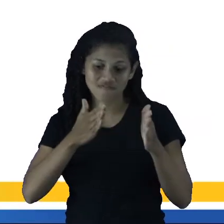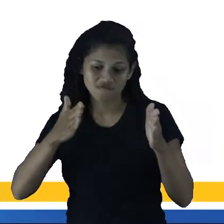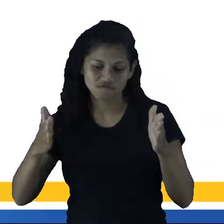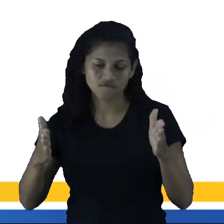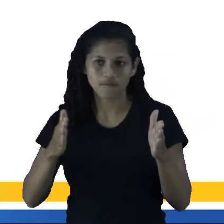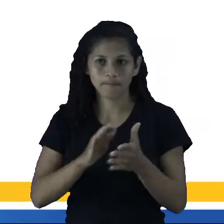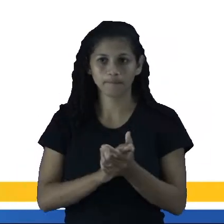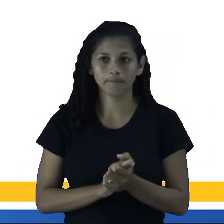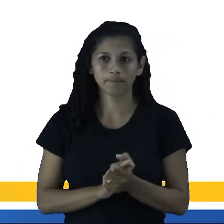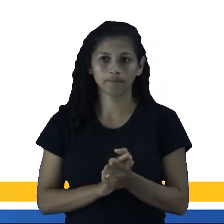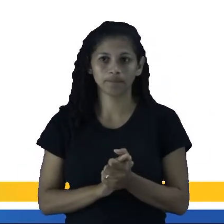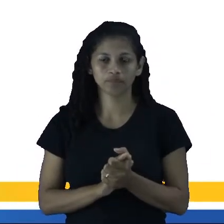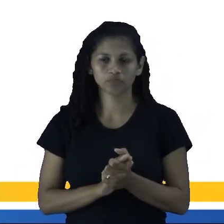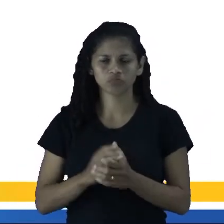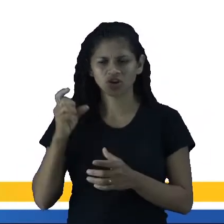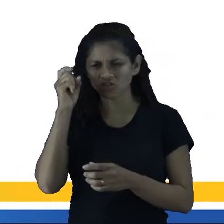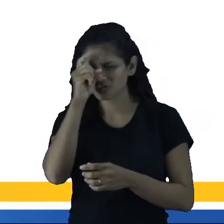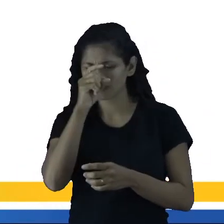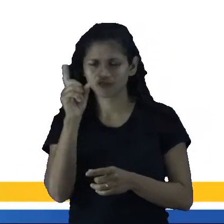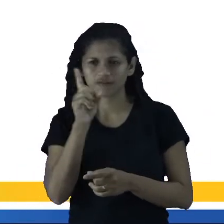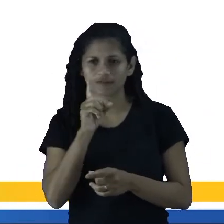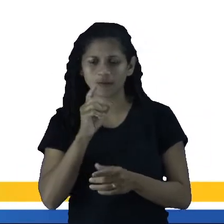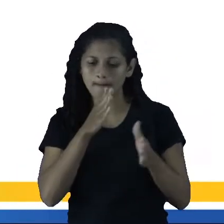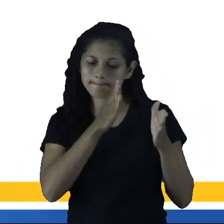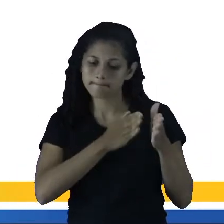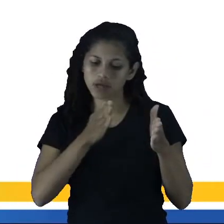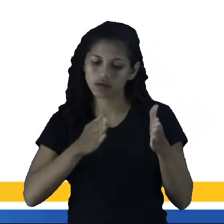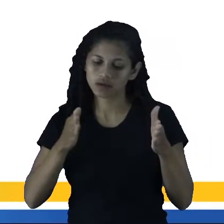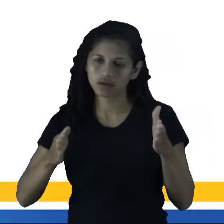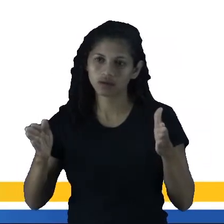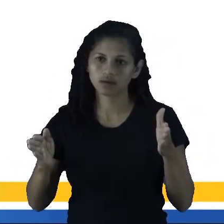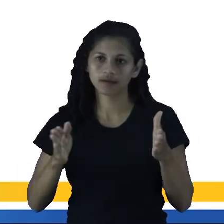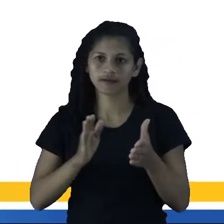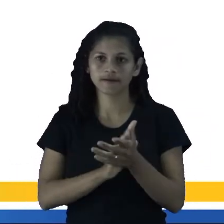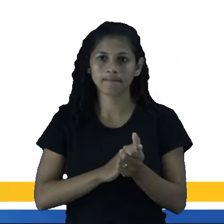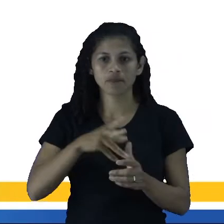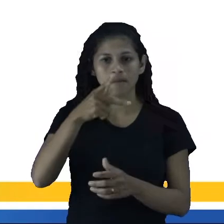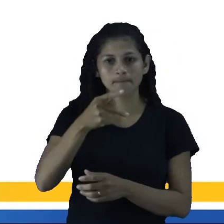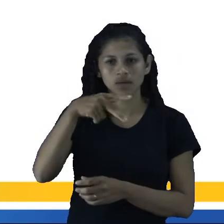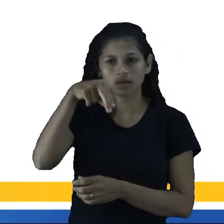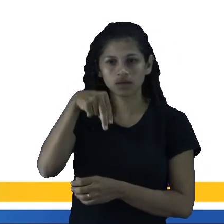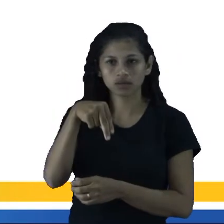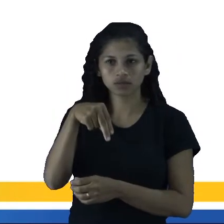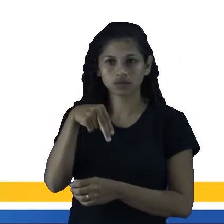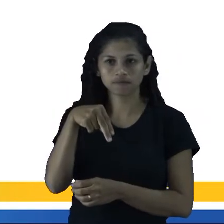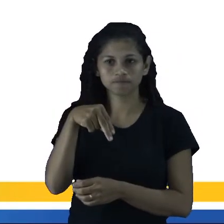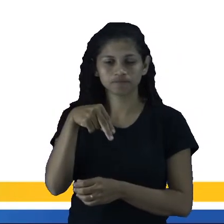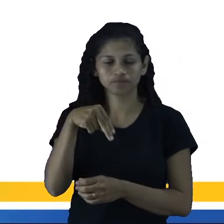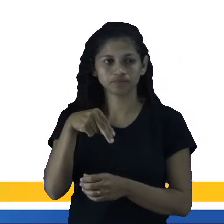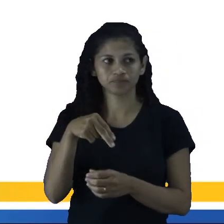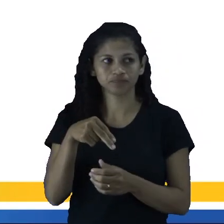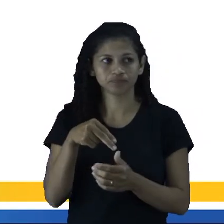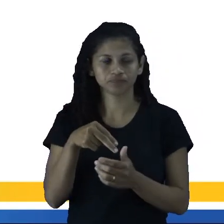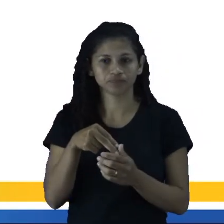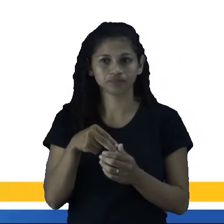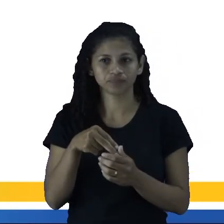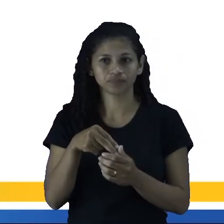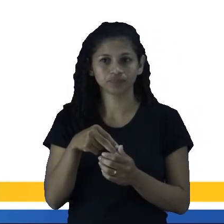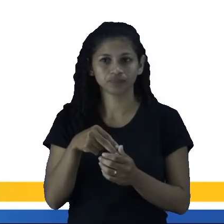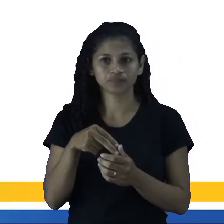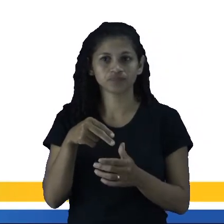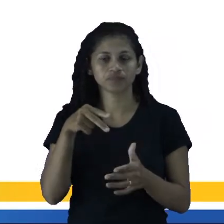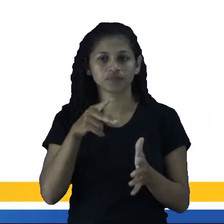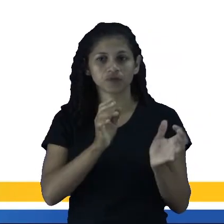vou esclarecer isso aqui passo a passo, tá? É a permutação de N, tá? O número de permutação de